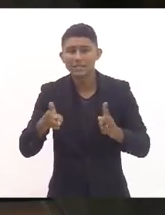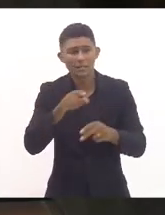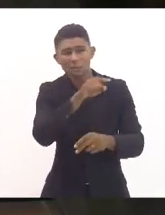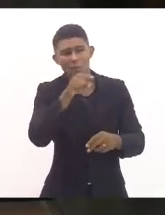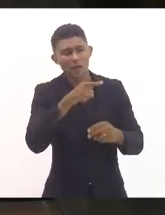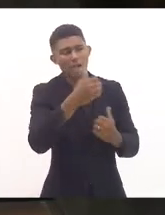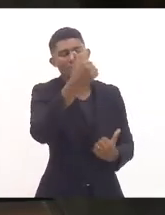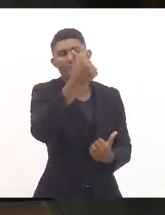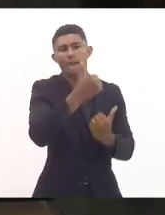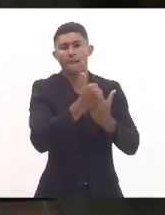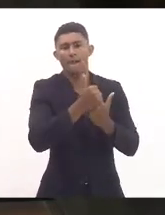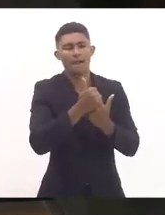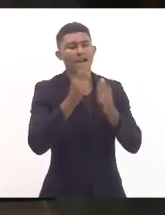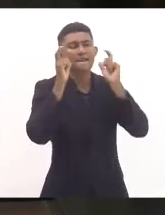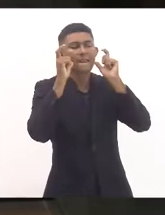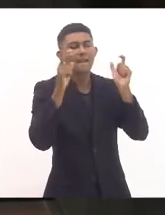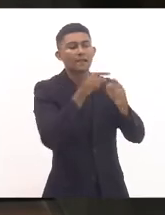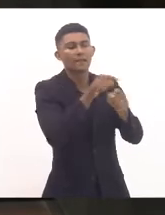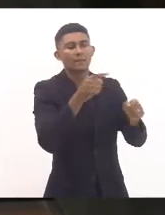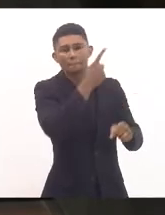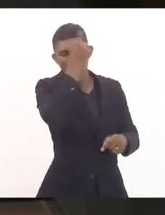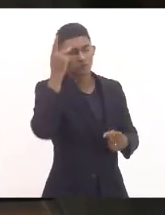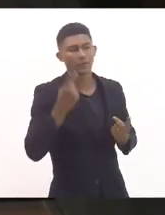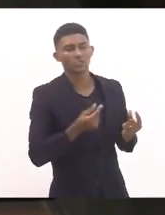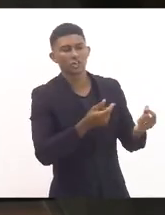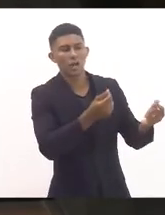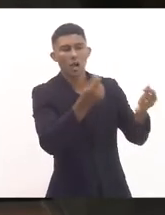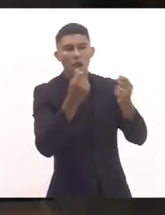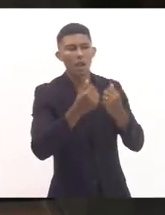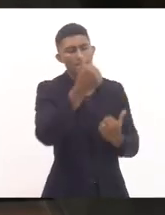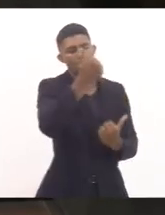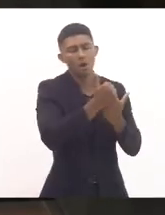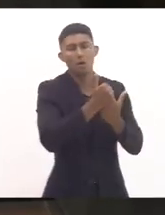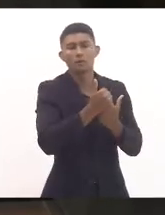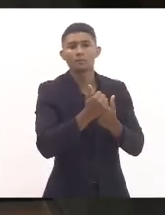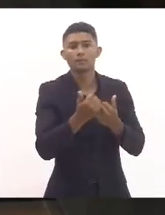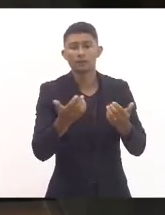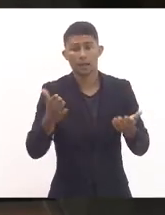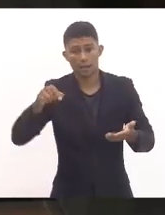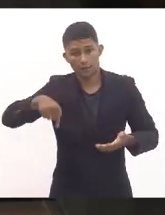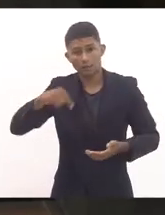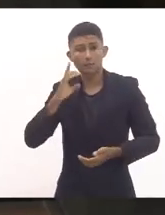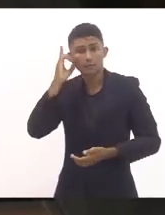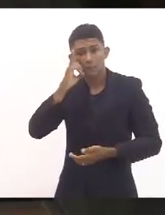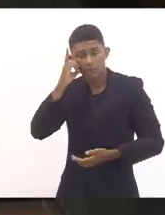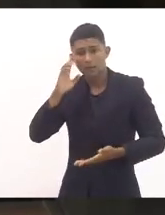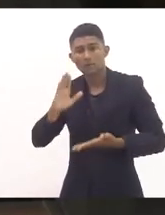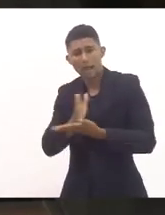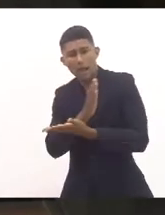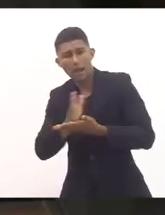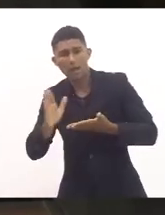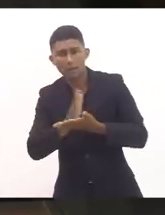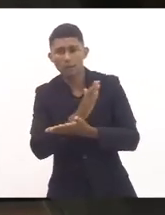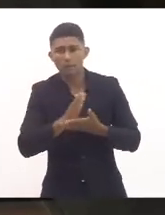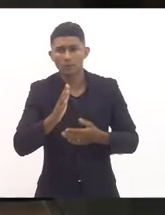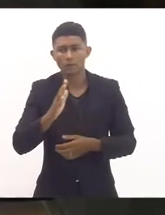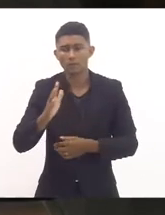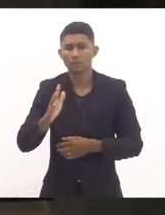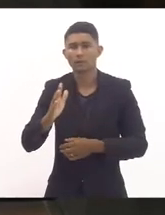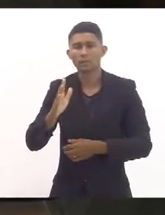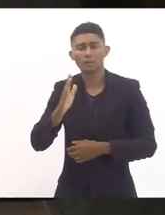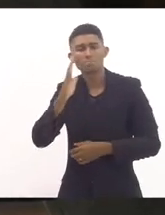o interesse dos poderosos. E alguns deputados aqui estão discursando, alguns não,